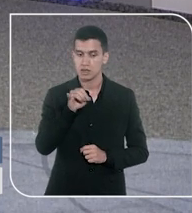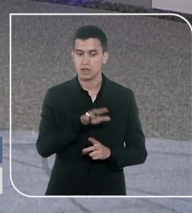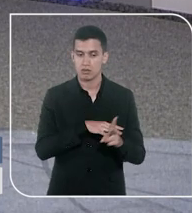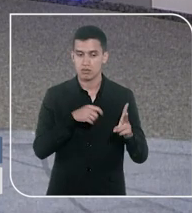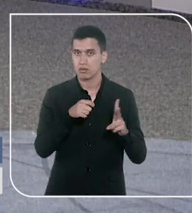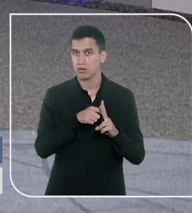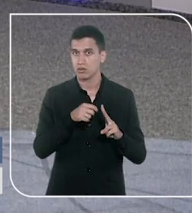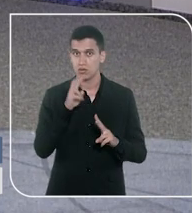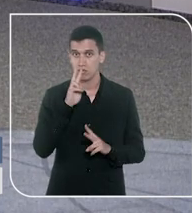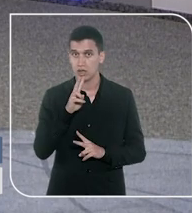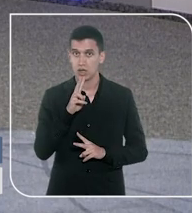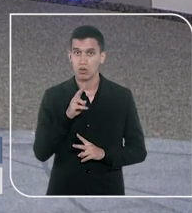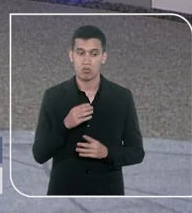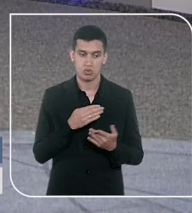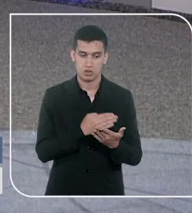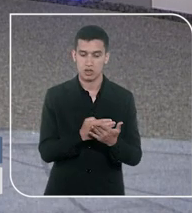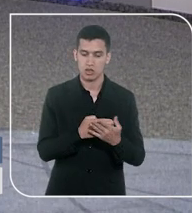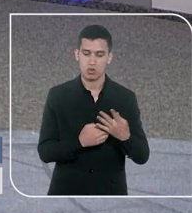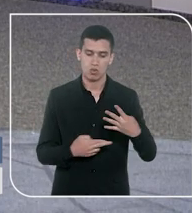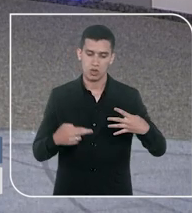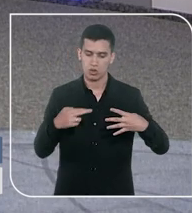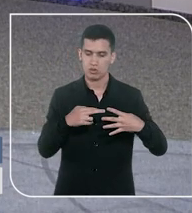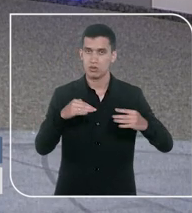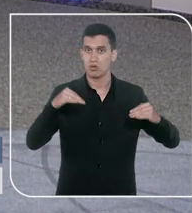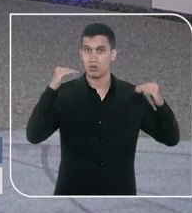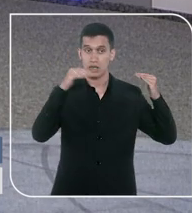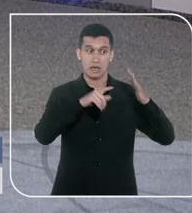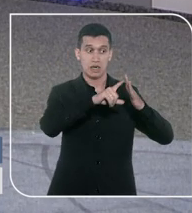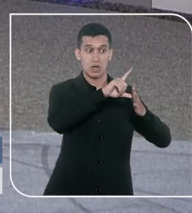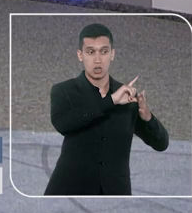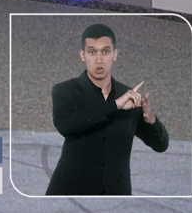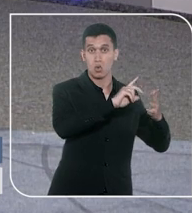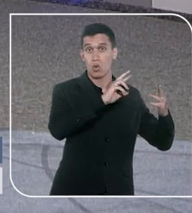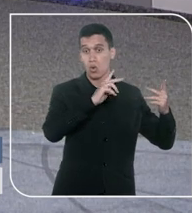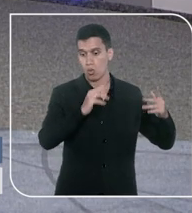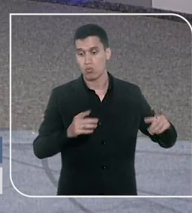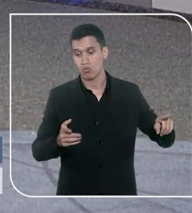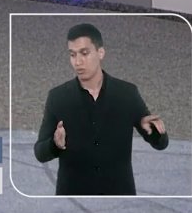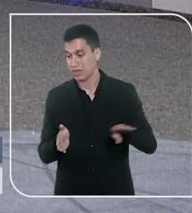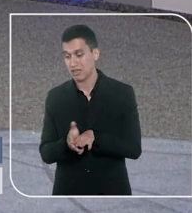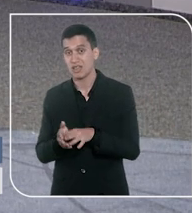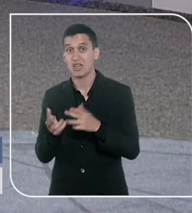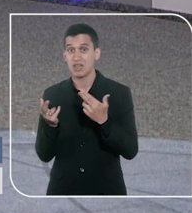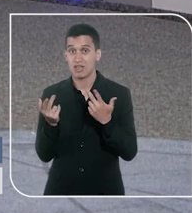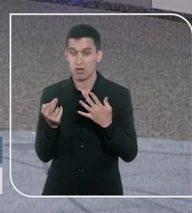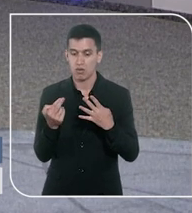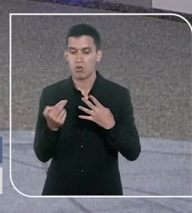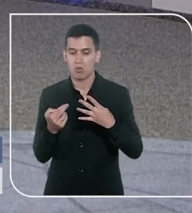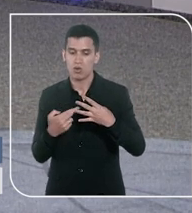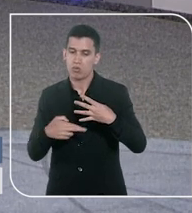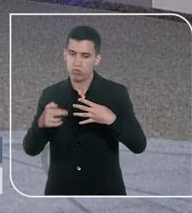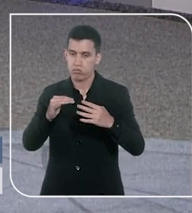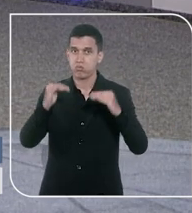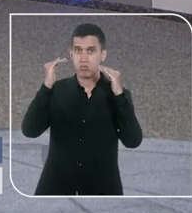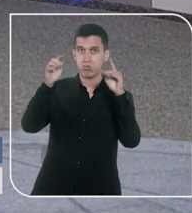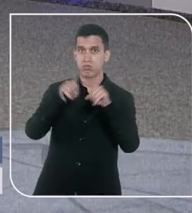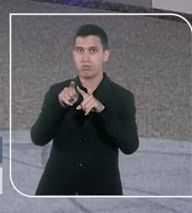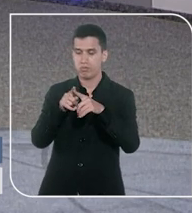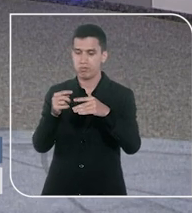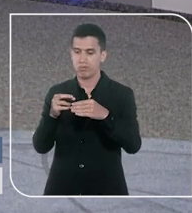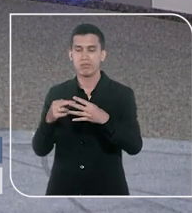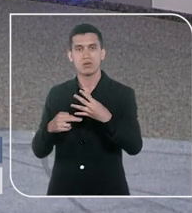interpor o recurso extraordinário antes ou ao mesmo tempo dos embargos de divergência, isso é possível, doutor Maurício?